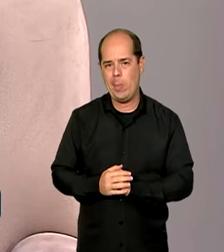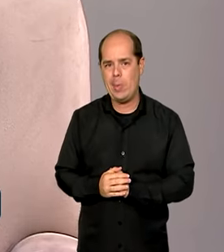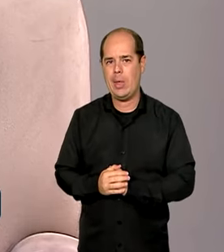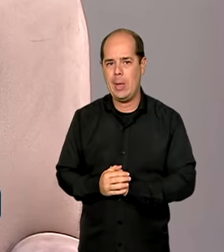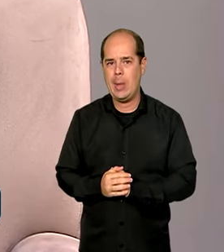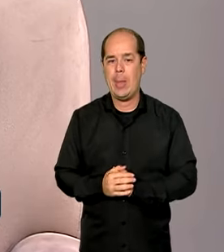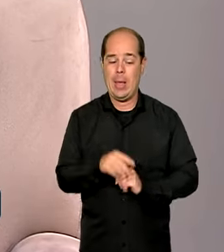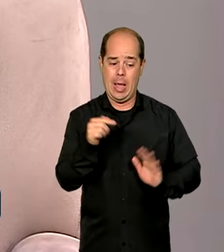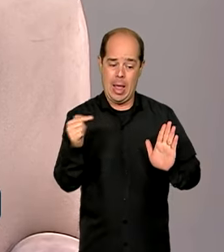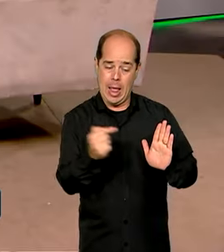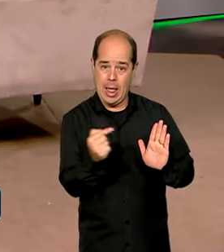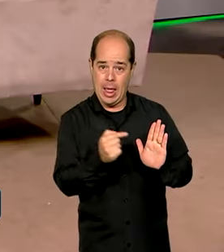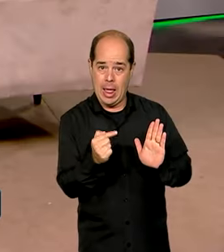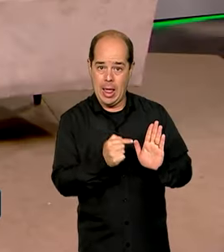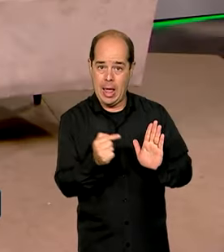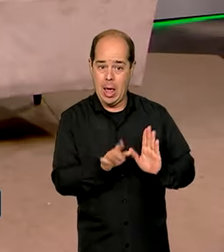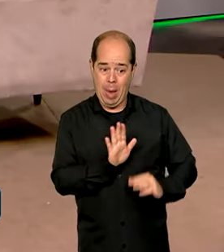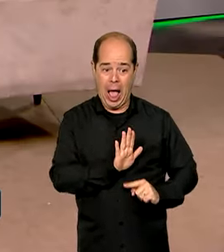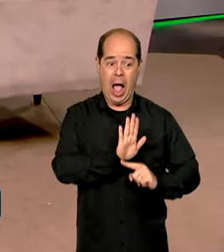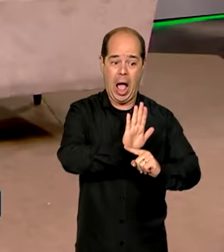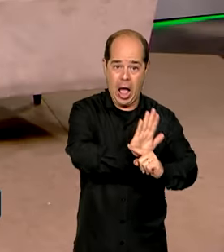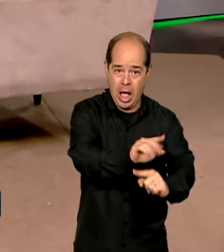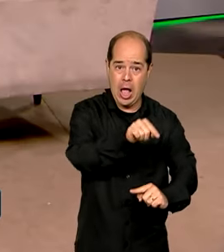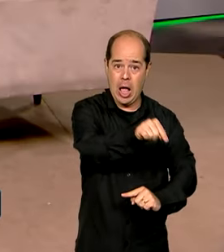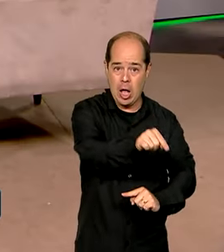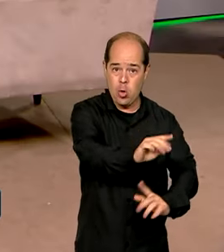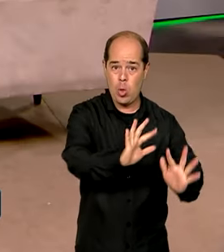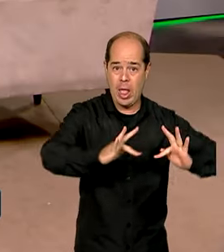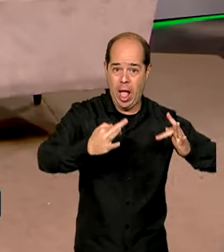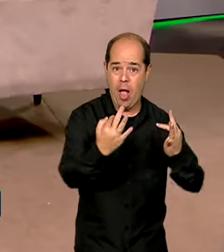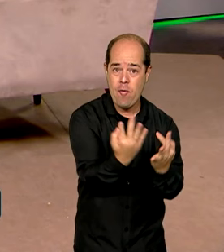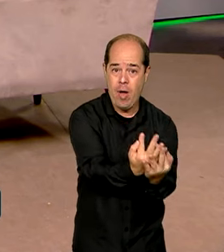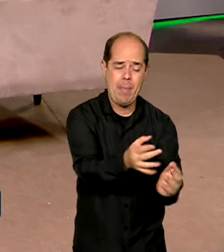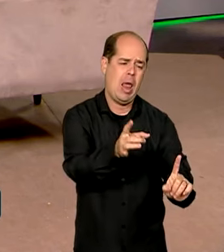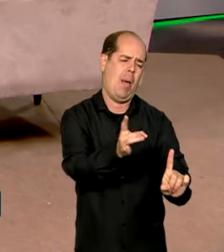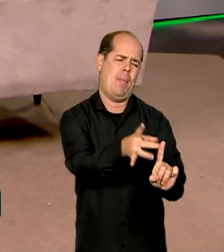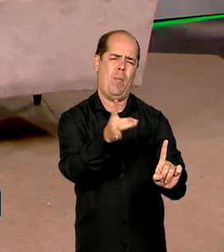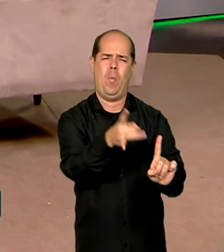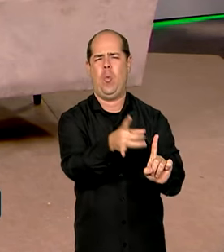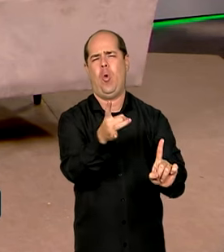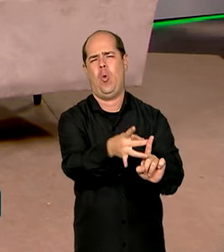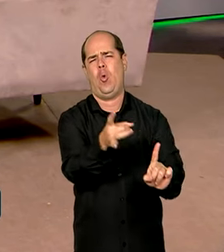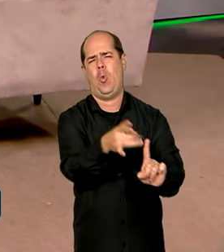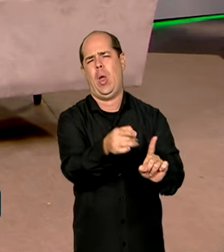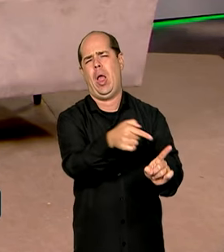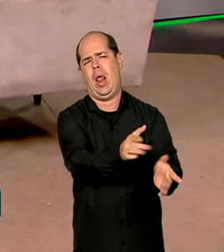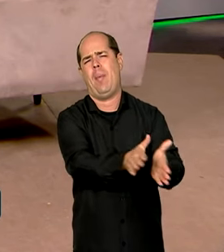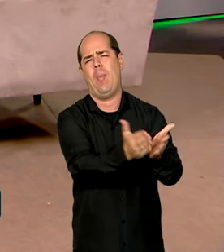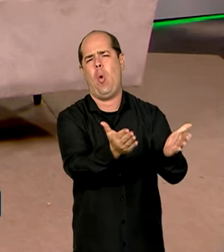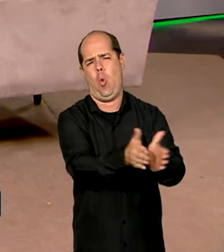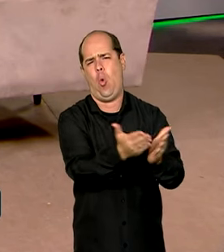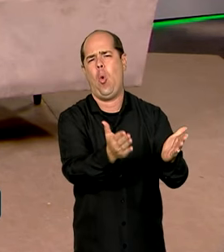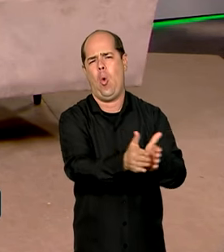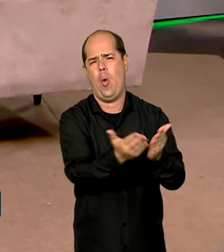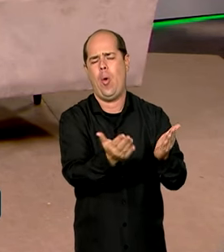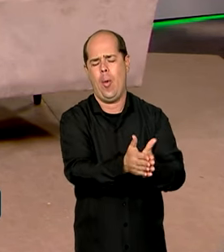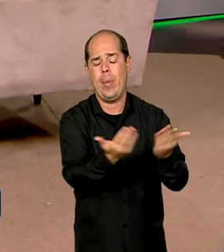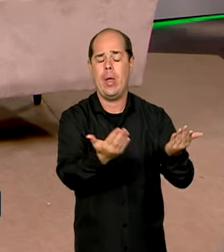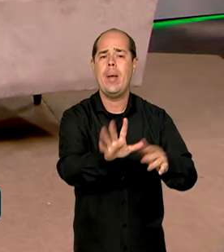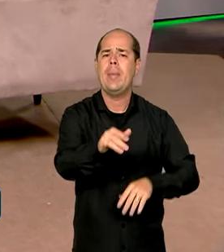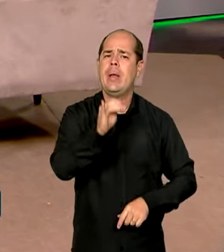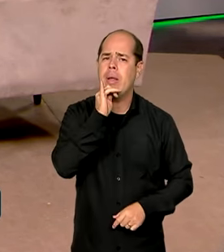possa receber. Como é que fica a situação, ministro, daquela pessoa que vinha recebendo o Bolsa Família,